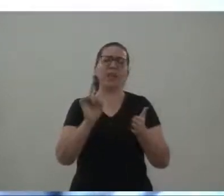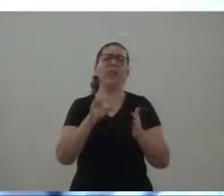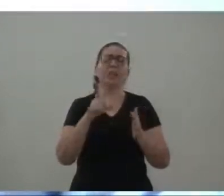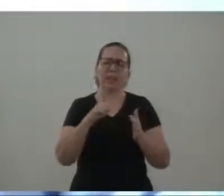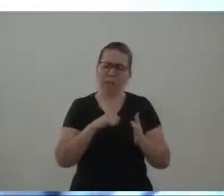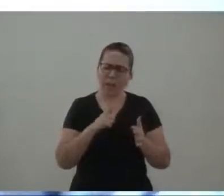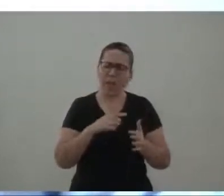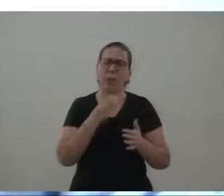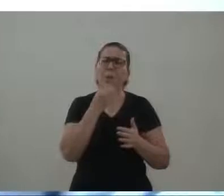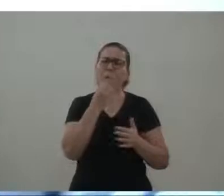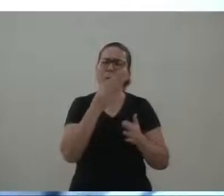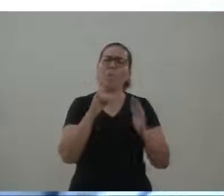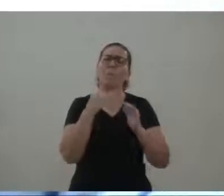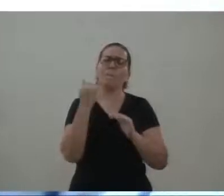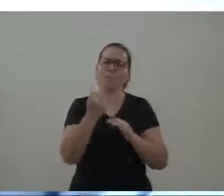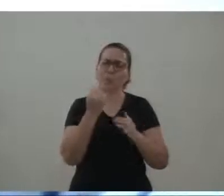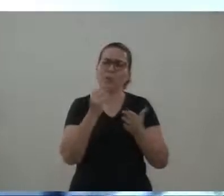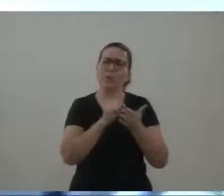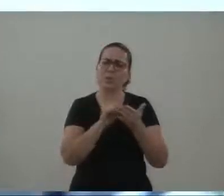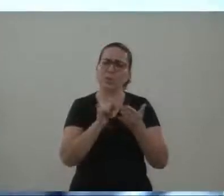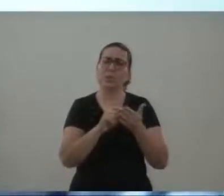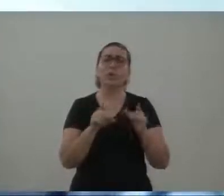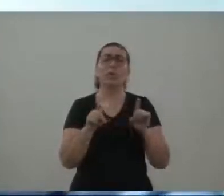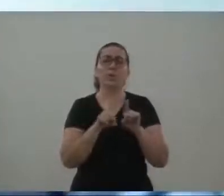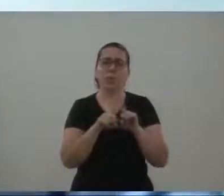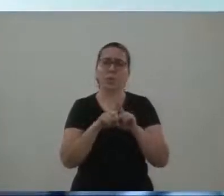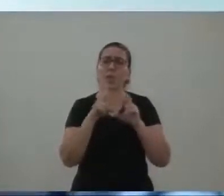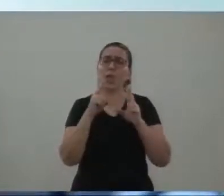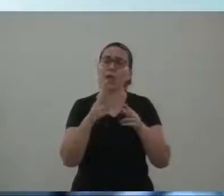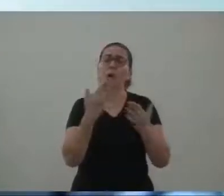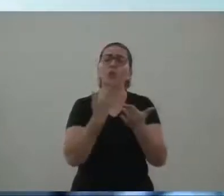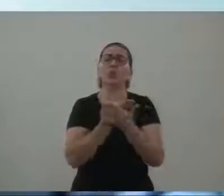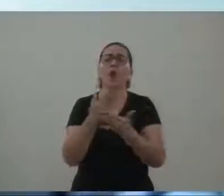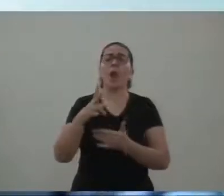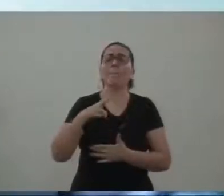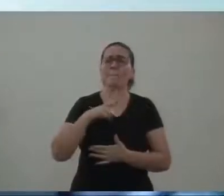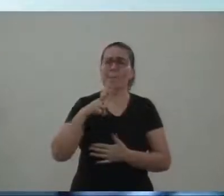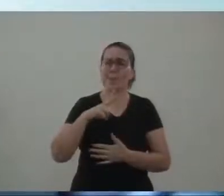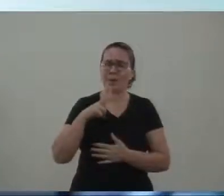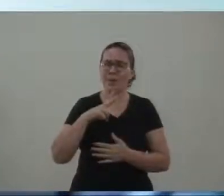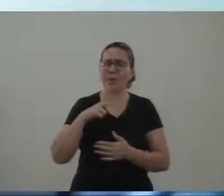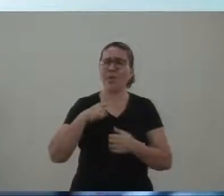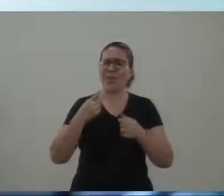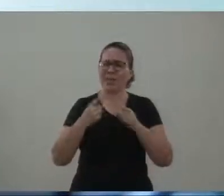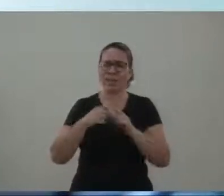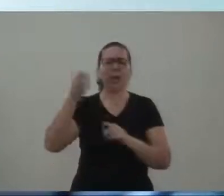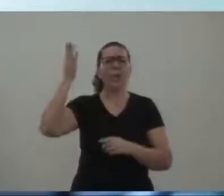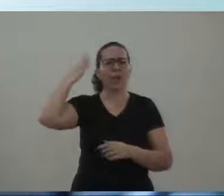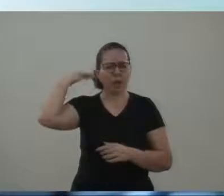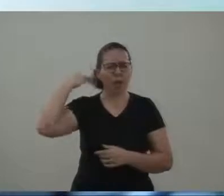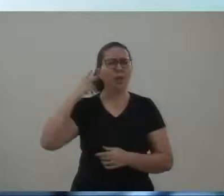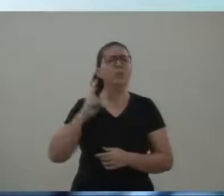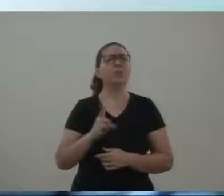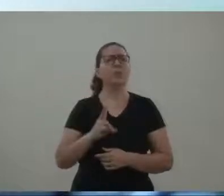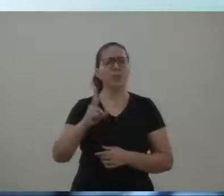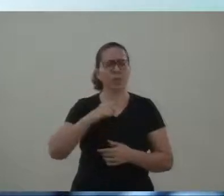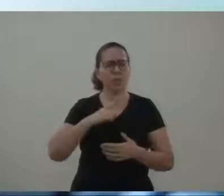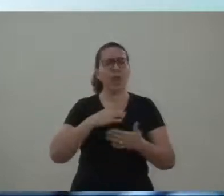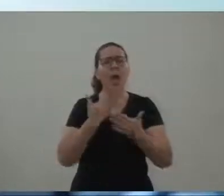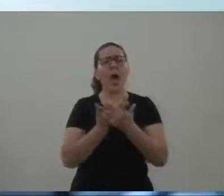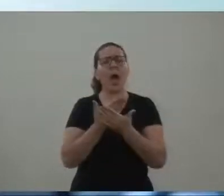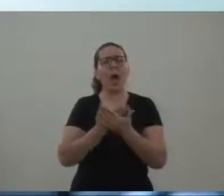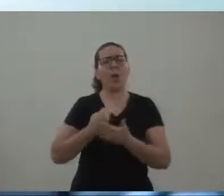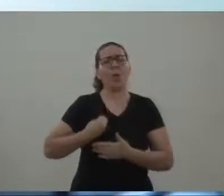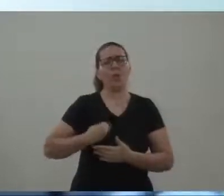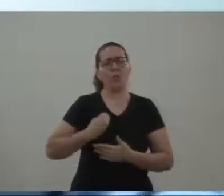feito, muito bom, importante, mas por que não, como as escolas particulares já vêm fazendo desde o início da pandemia, né? 15